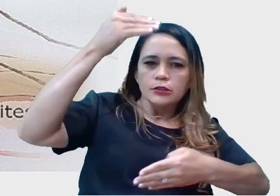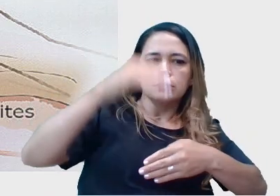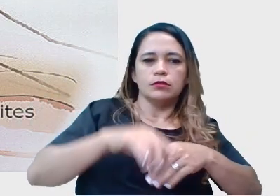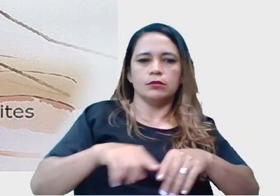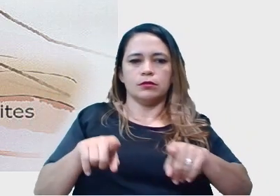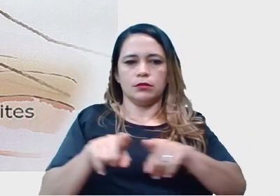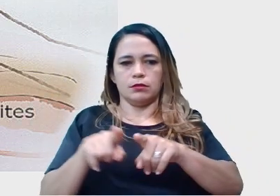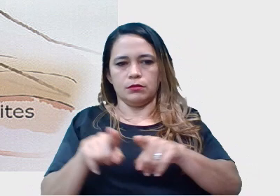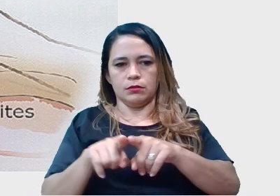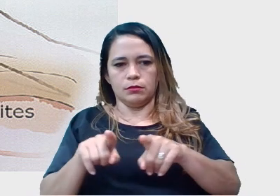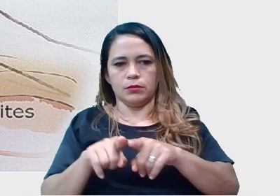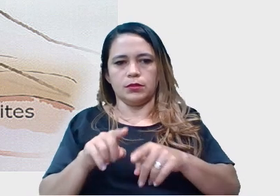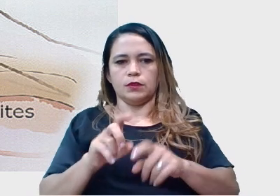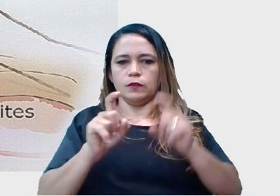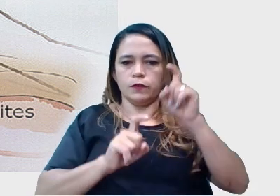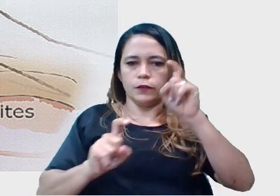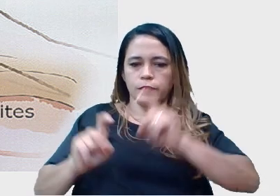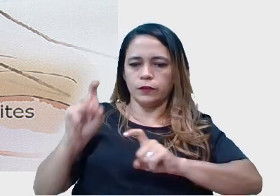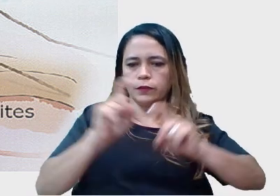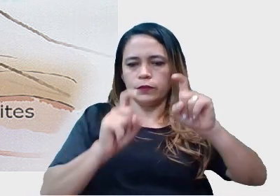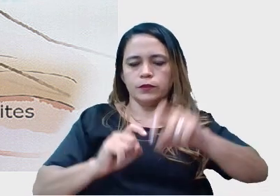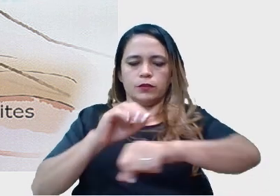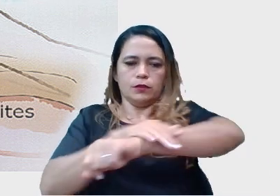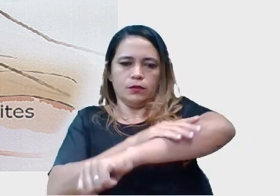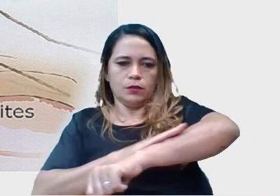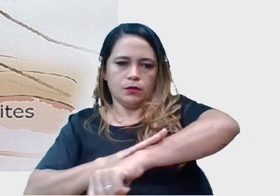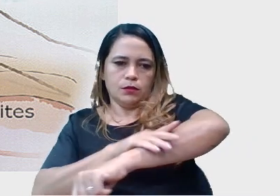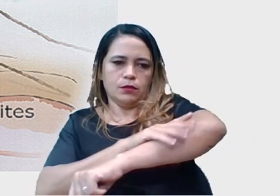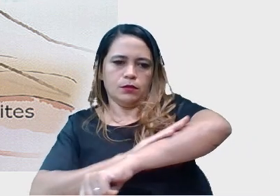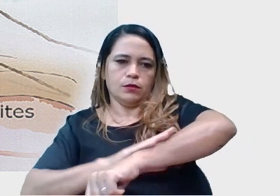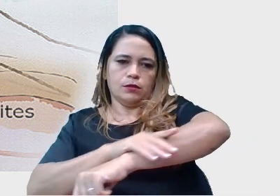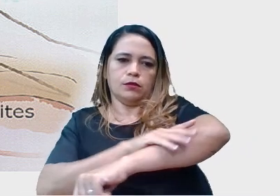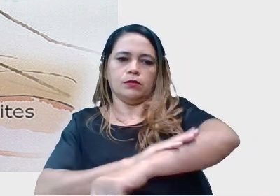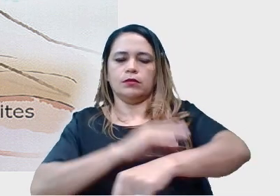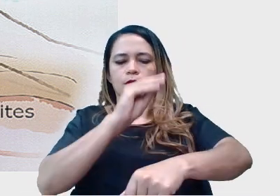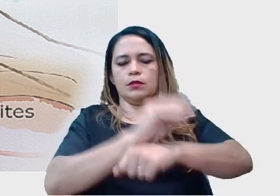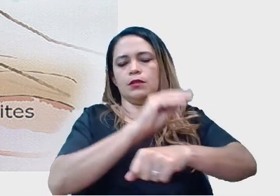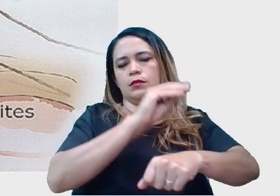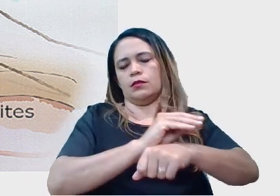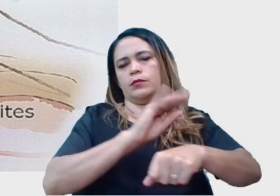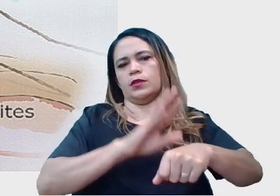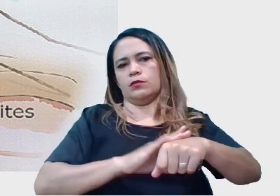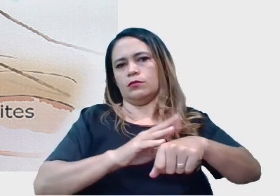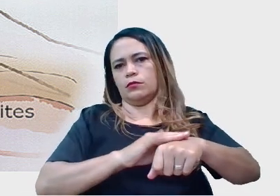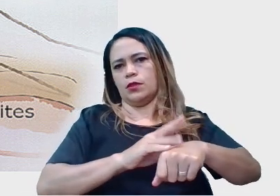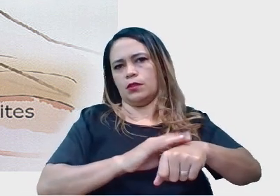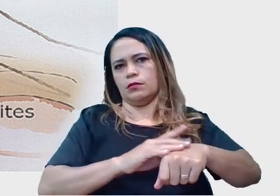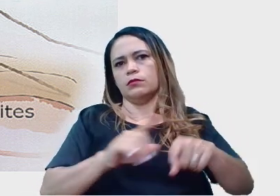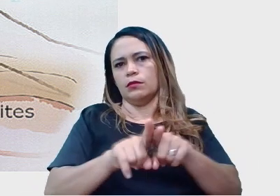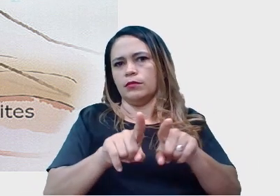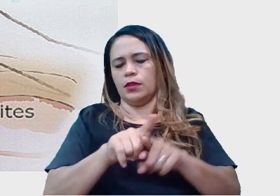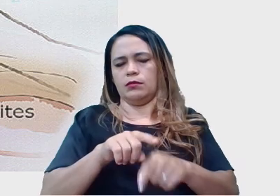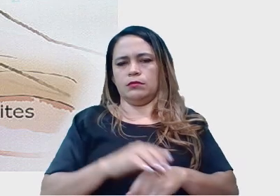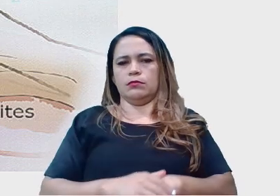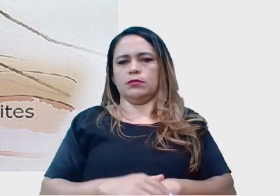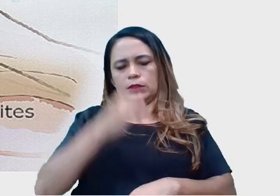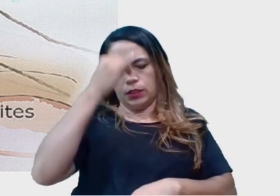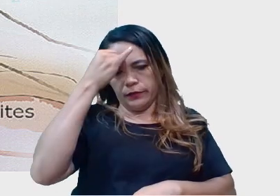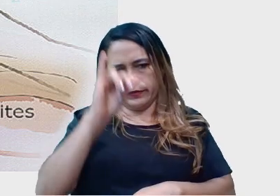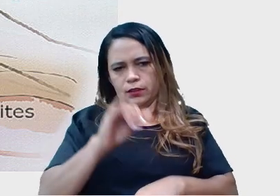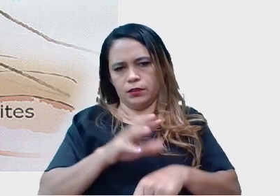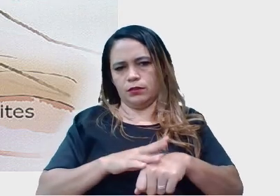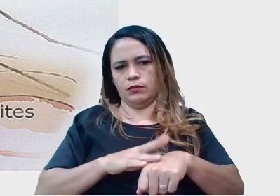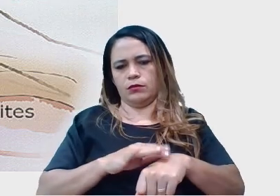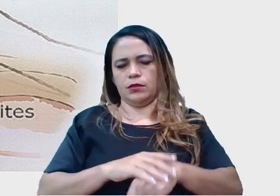exemplo, combate ao mosquito com inseticida, com repelente, tratamento dos doentes, são todas medidas que a gente pode ter para quê? Para a gente prevenir essa